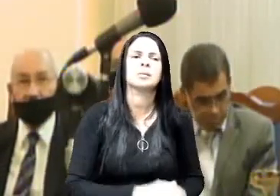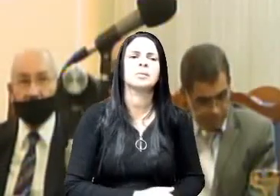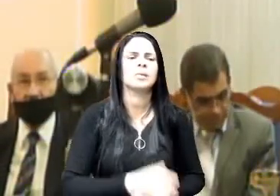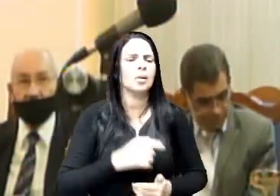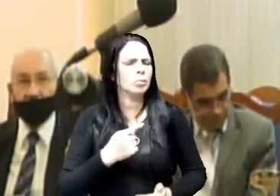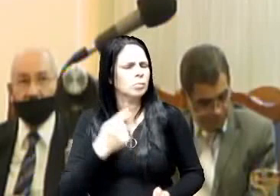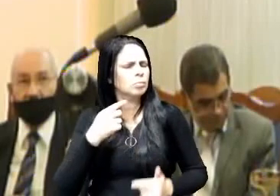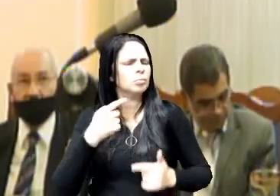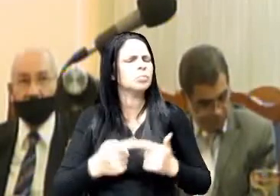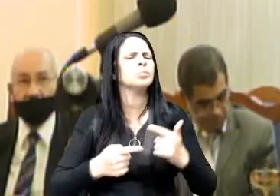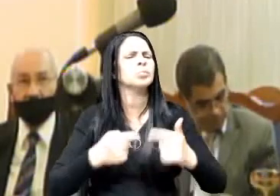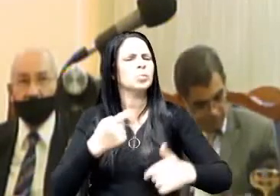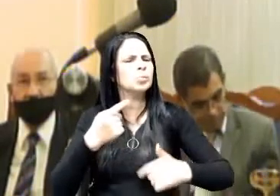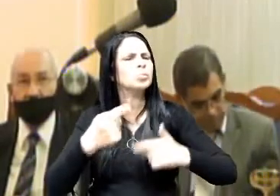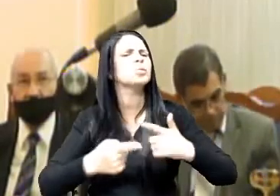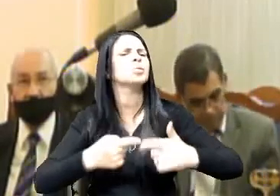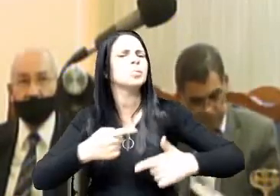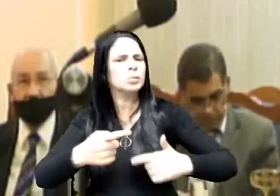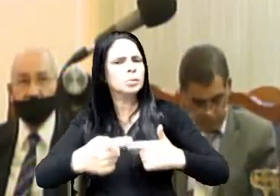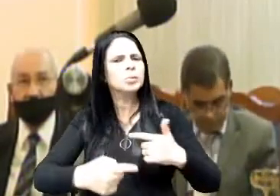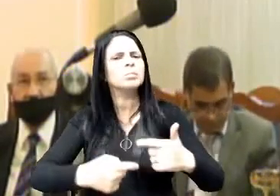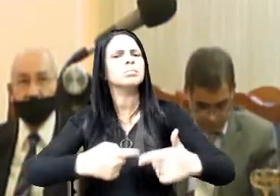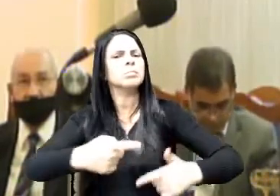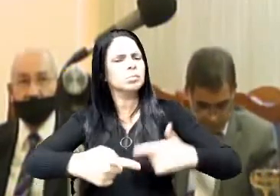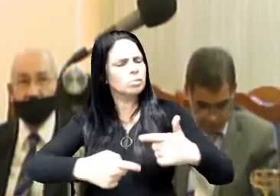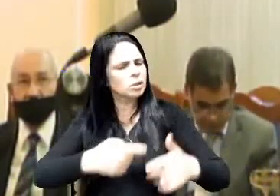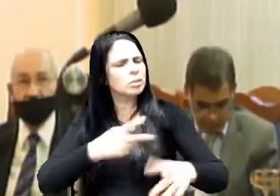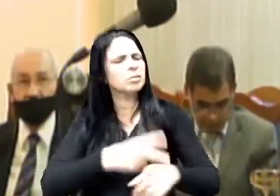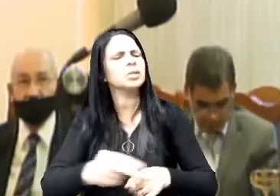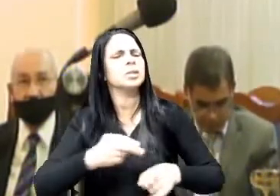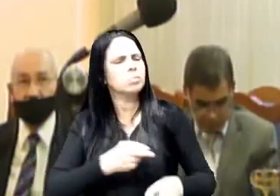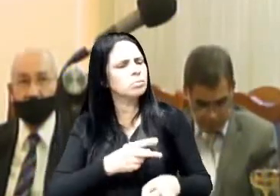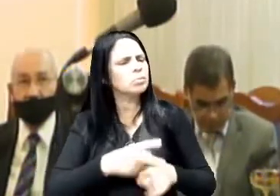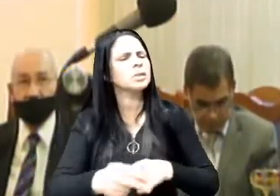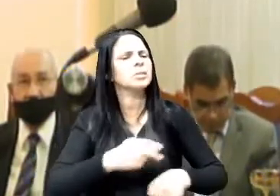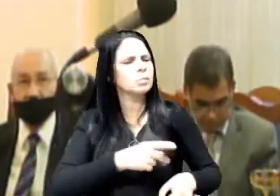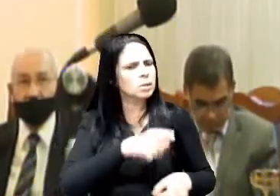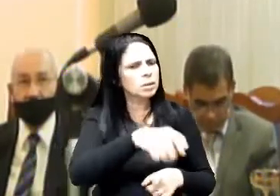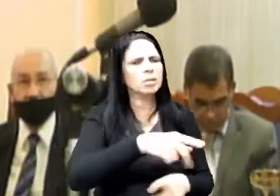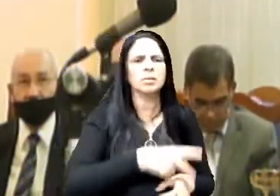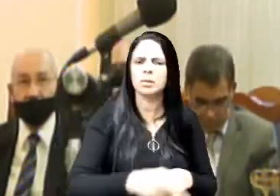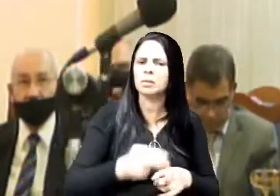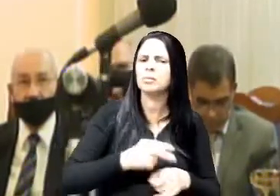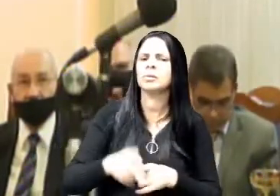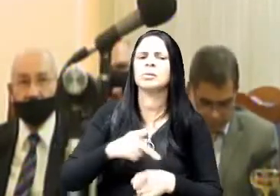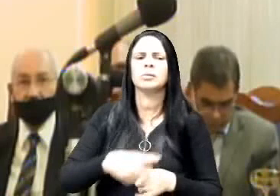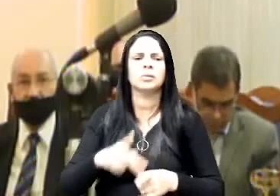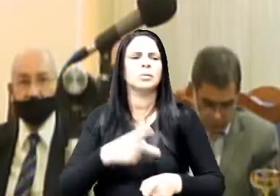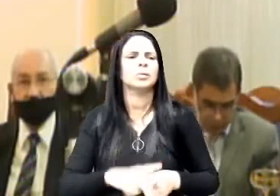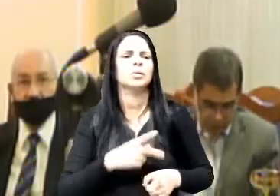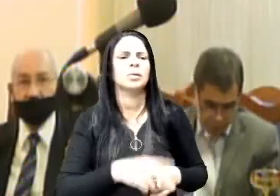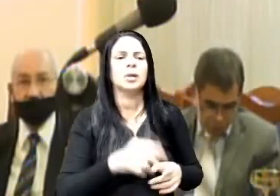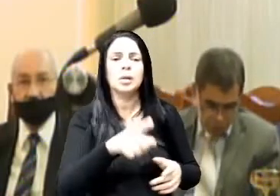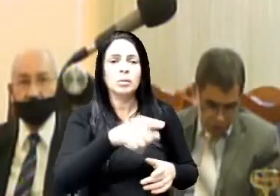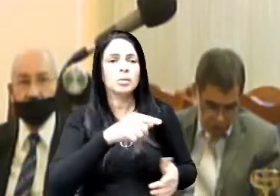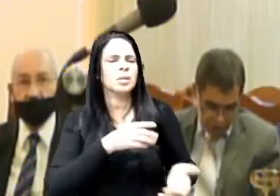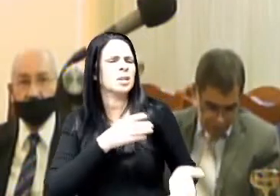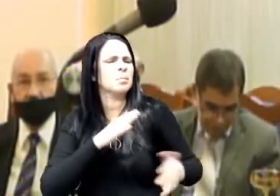após um, um após um, um após um, um após um, e tu vai sendo mais do